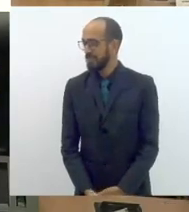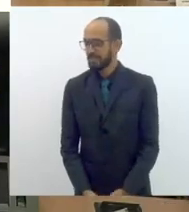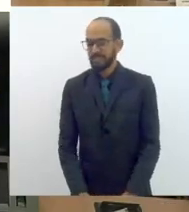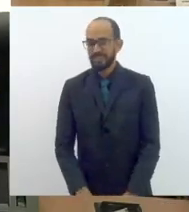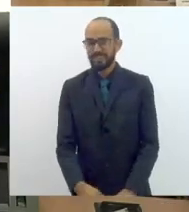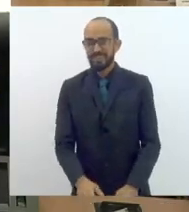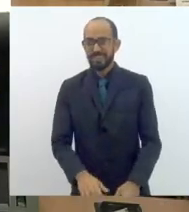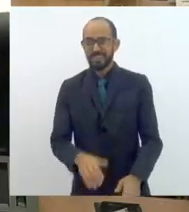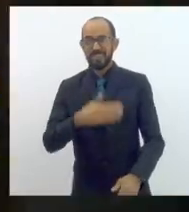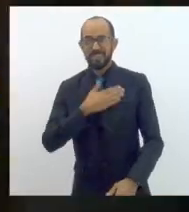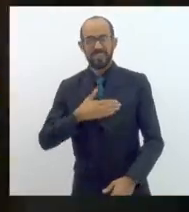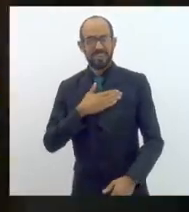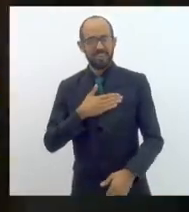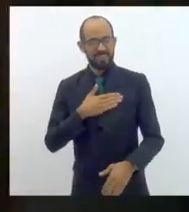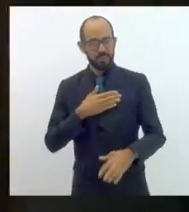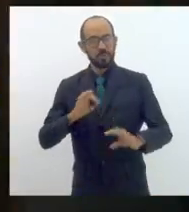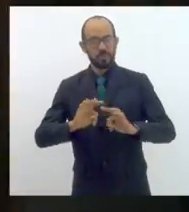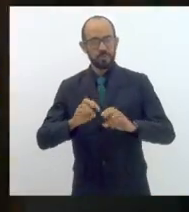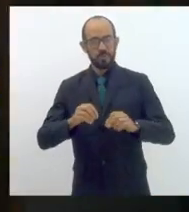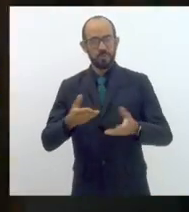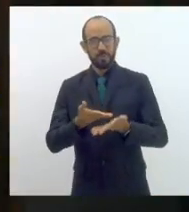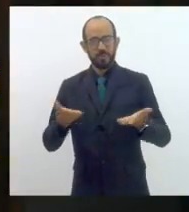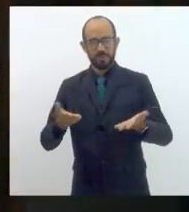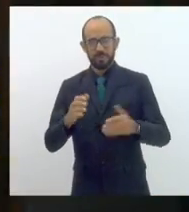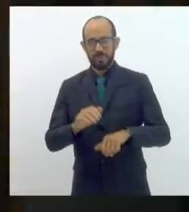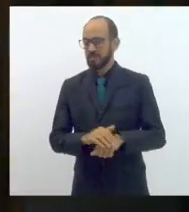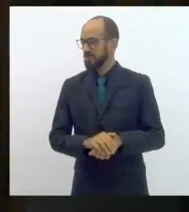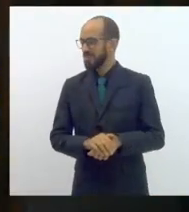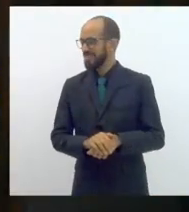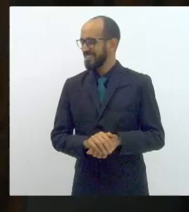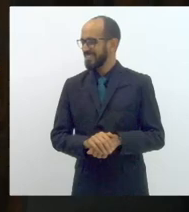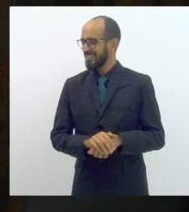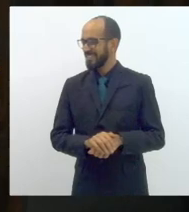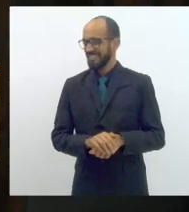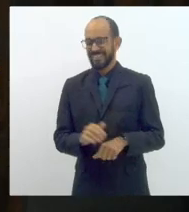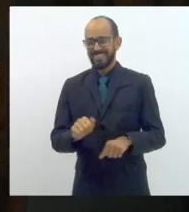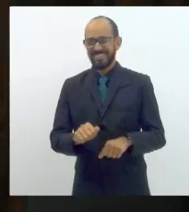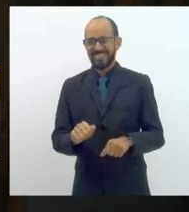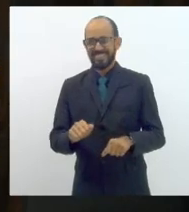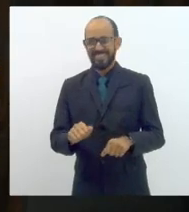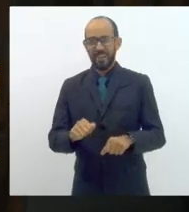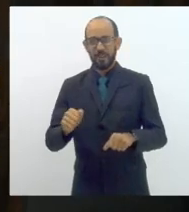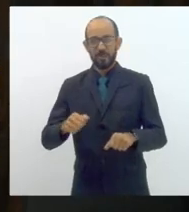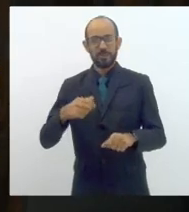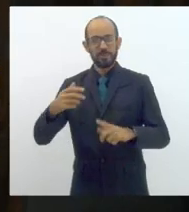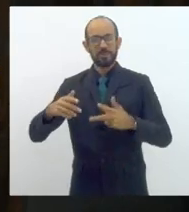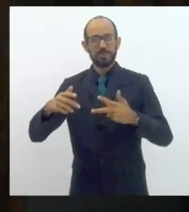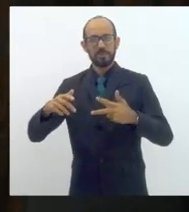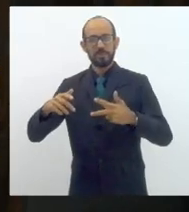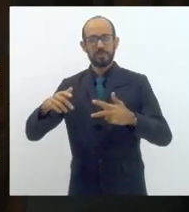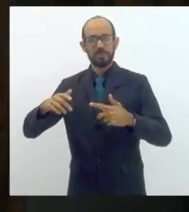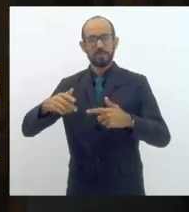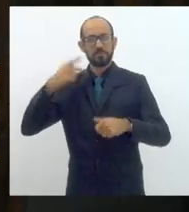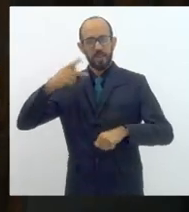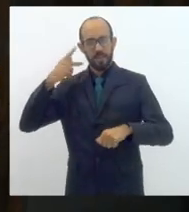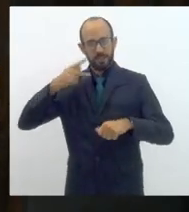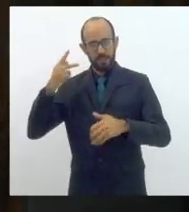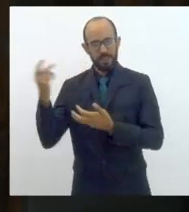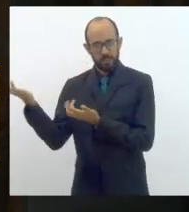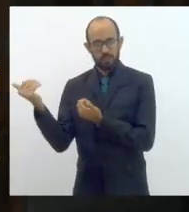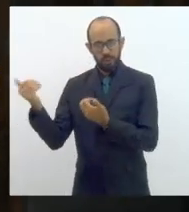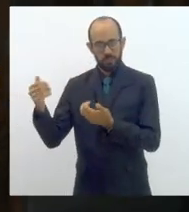Meus queridos e queridas, os parlamentares juvenis estão terminando de fazer, de assinar aqui o